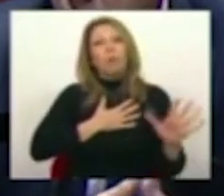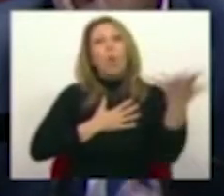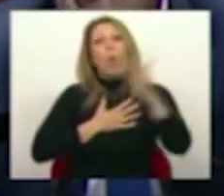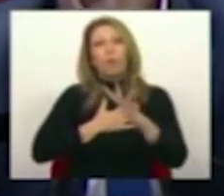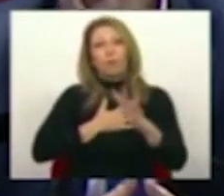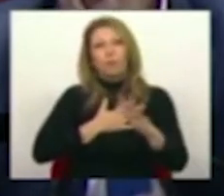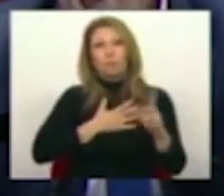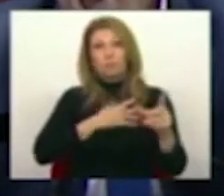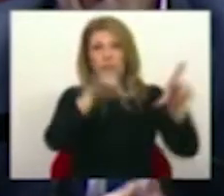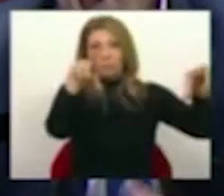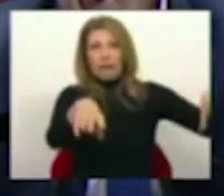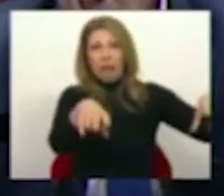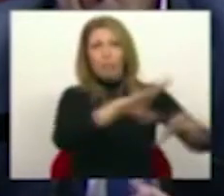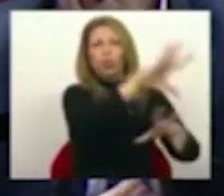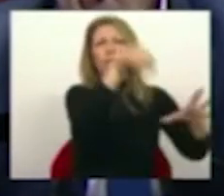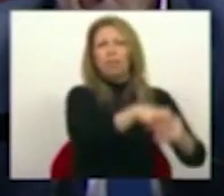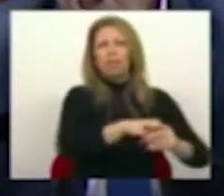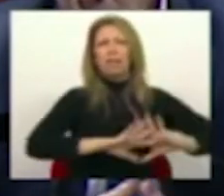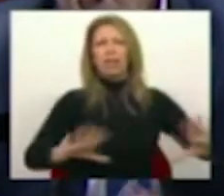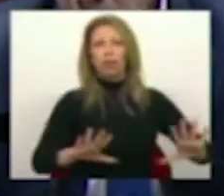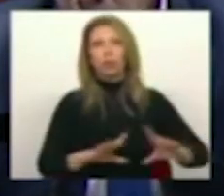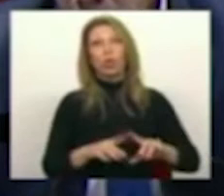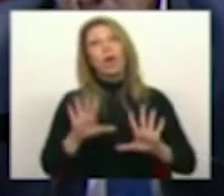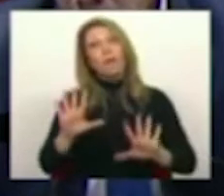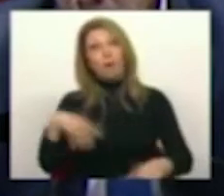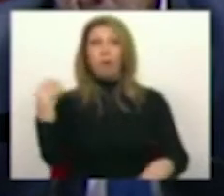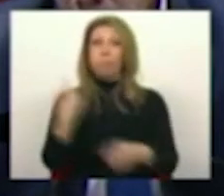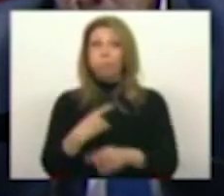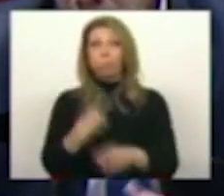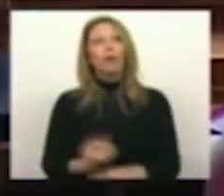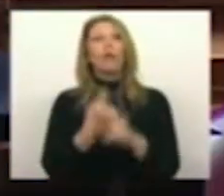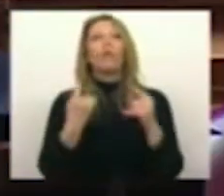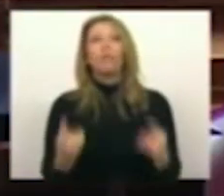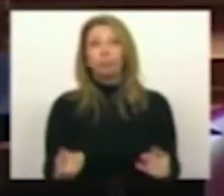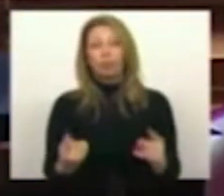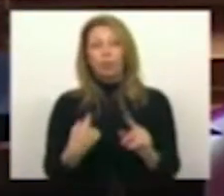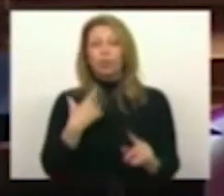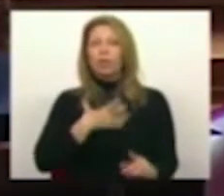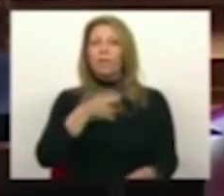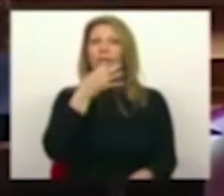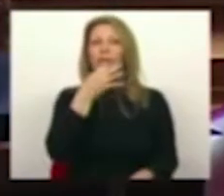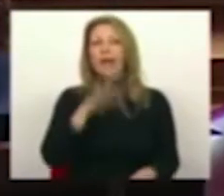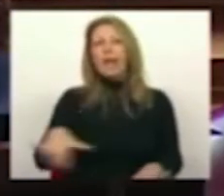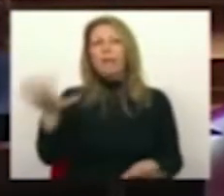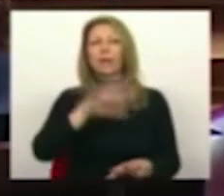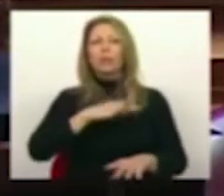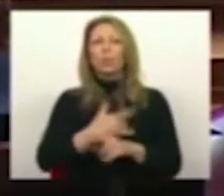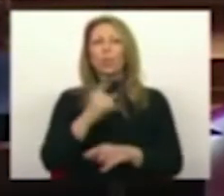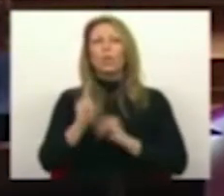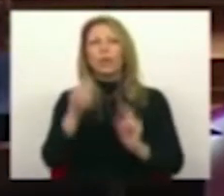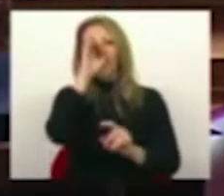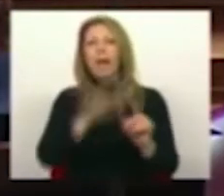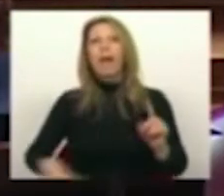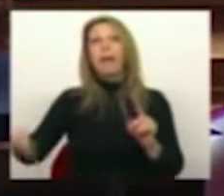mas a razão e a civilidade no comportamento de todos aqueles que assistem aos espetáculos esportivos. Ao ambiente e à proteção daquilo que é a qualidade de